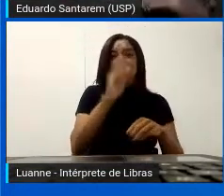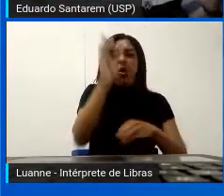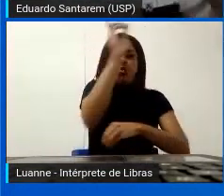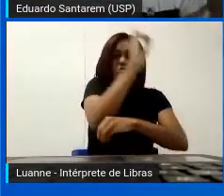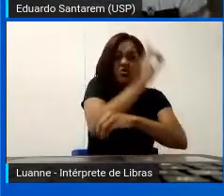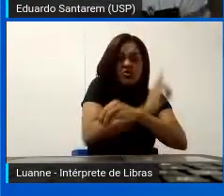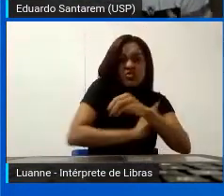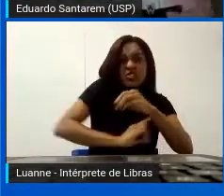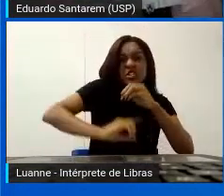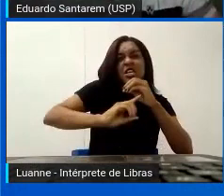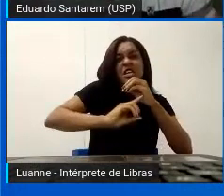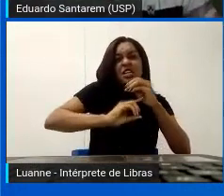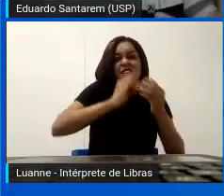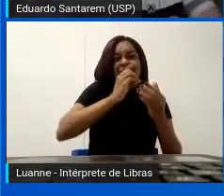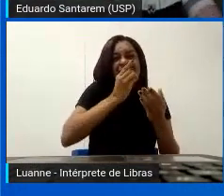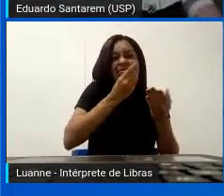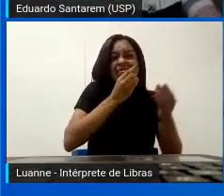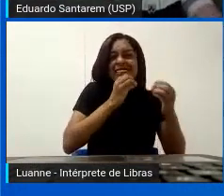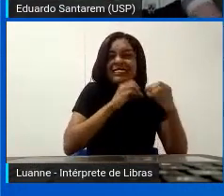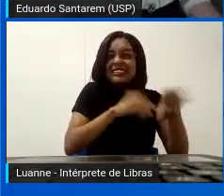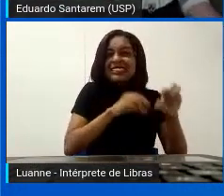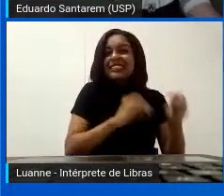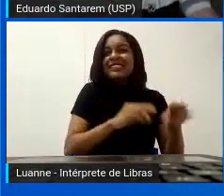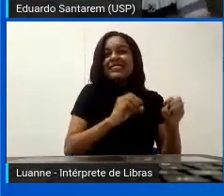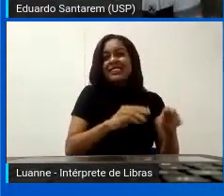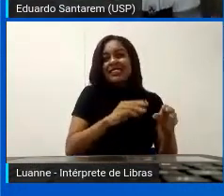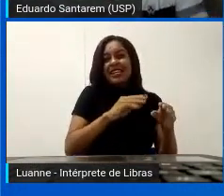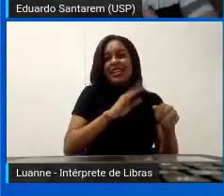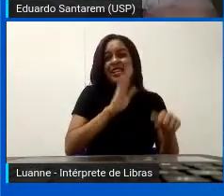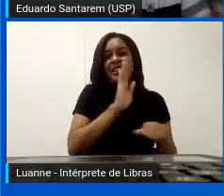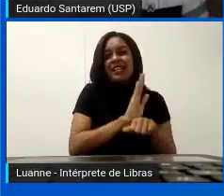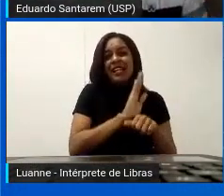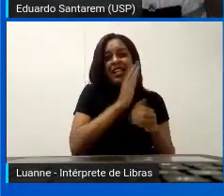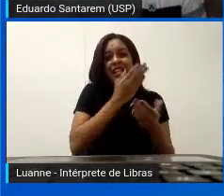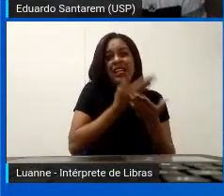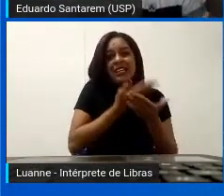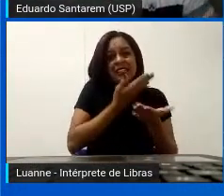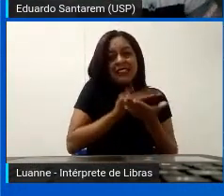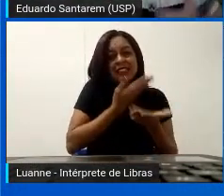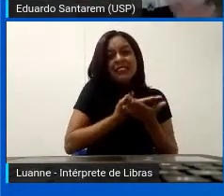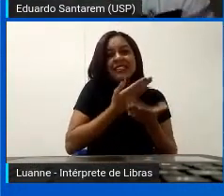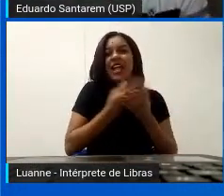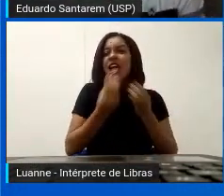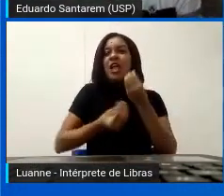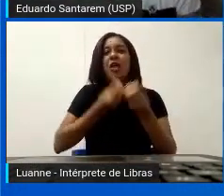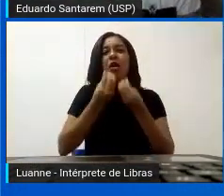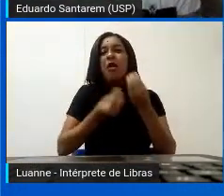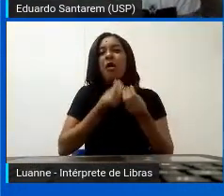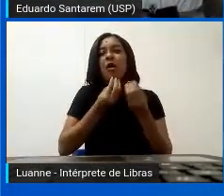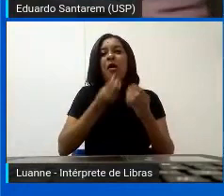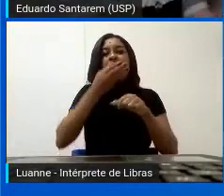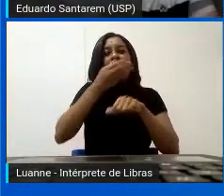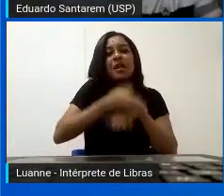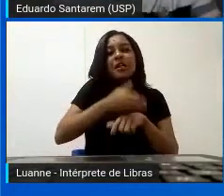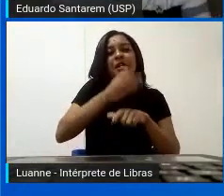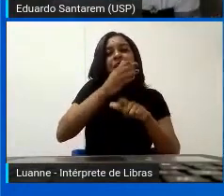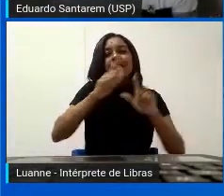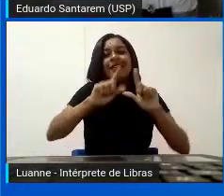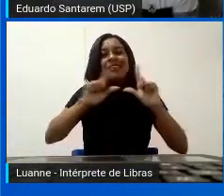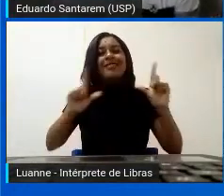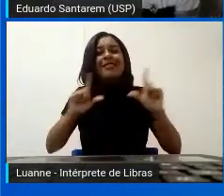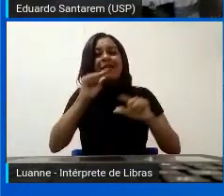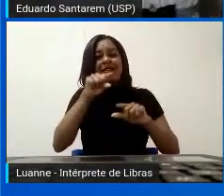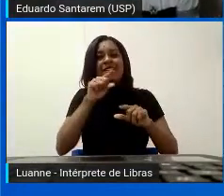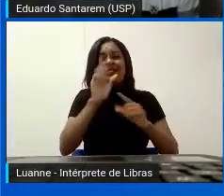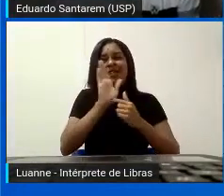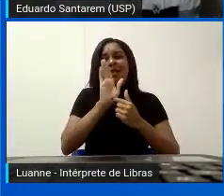ele vai estudar como é que eu pego esse professor e falo para ele assim ó vamos entrar nessa ferramenta que acabei de mostrar para vocês que tem um monte de experimento e testar experimento para você apresentar para o seu